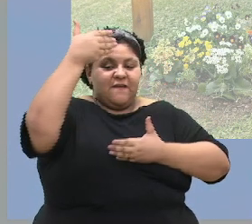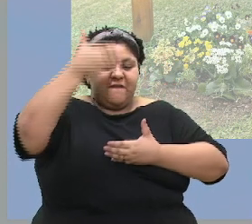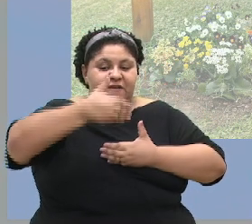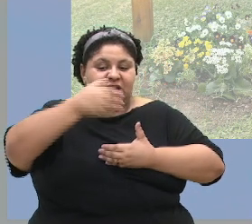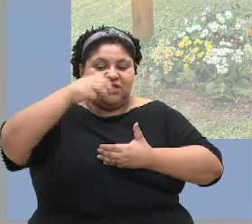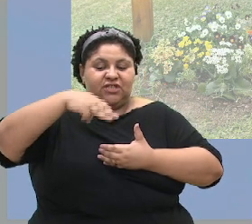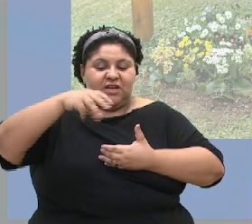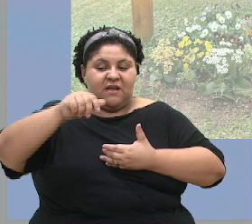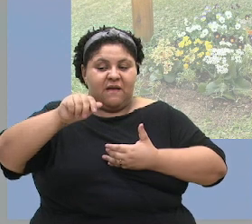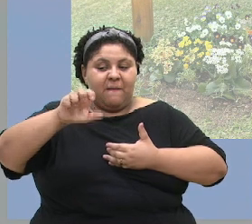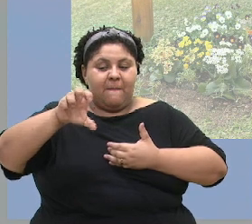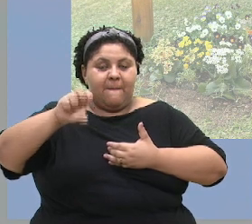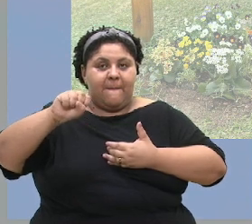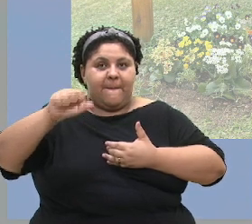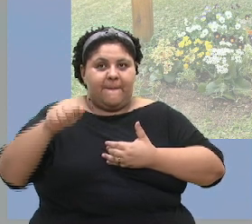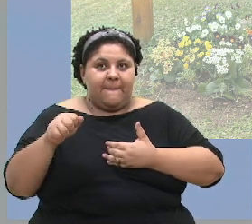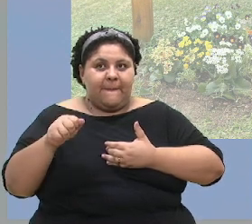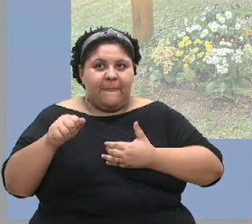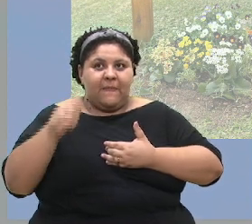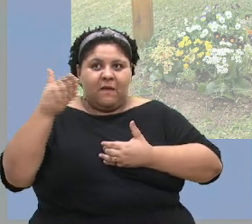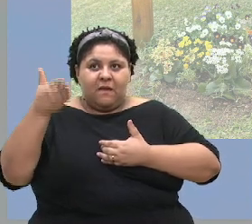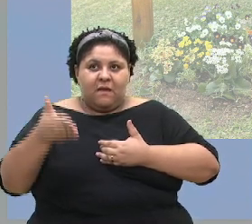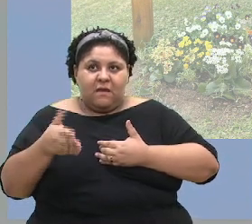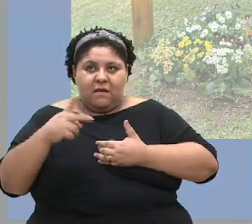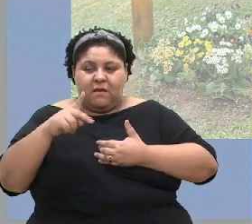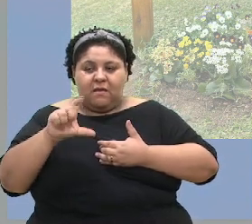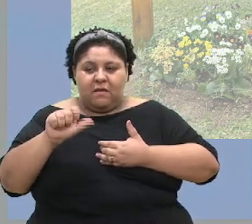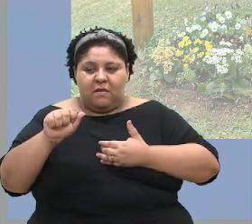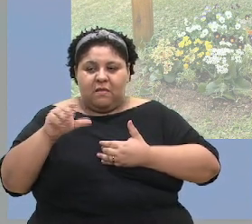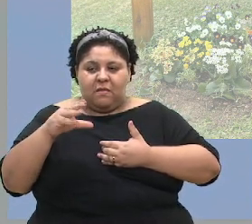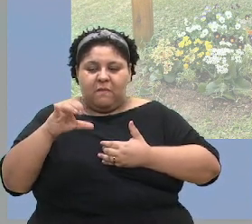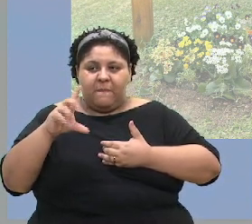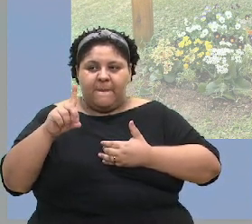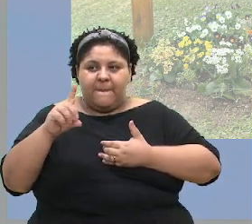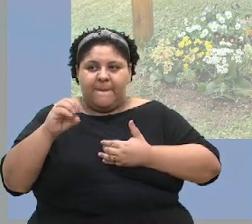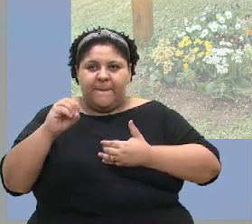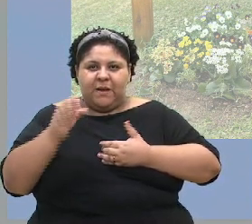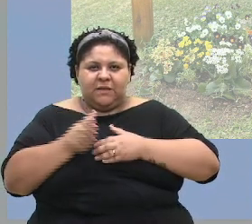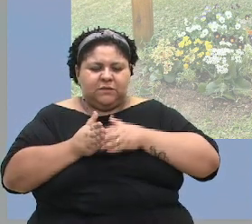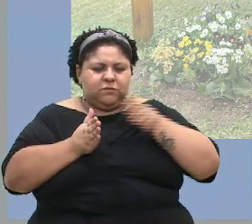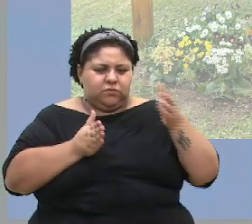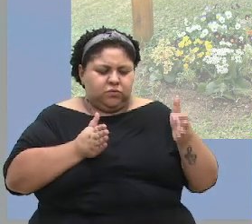Maesa, ali localizada entre a Plácido de Castro e a